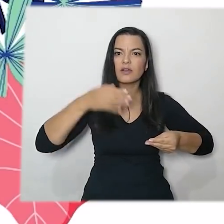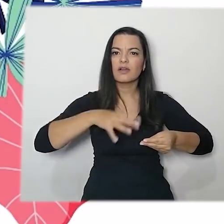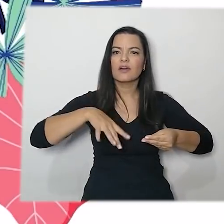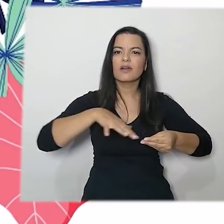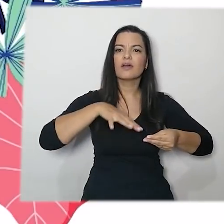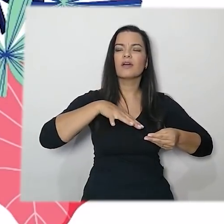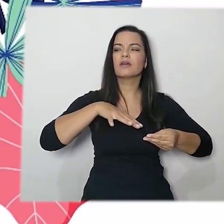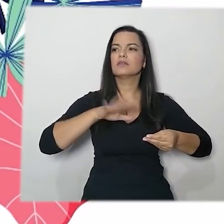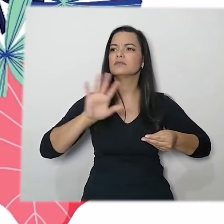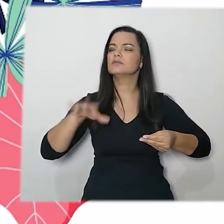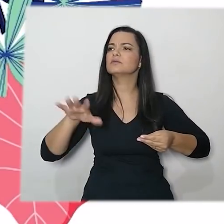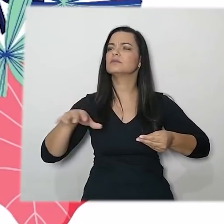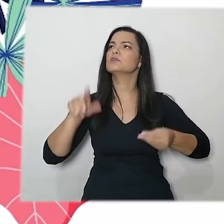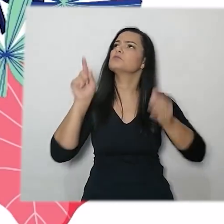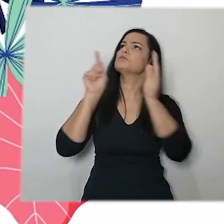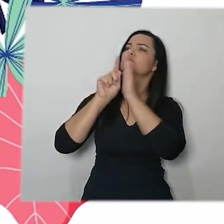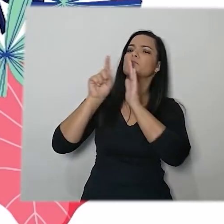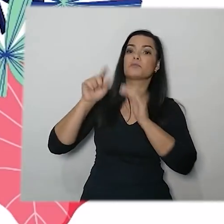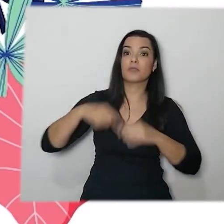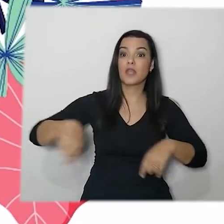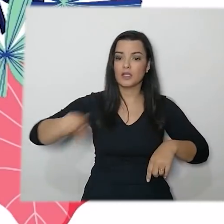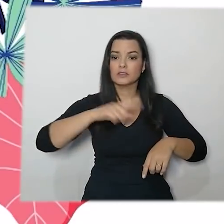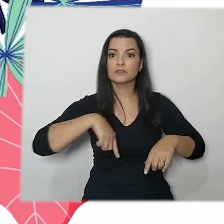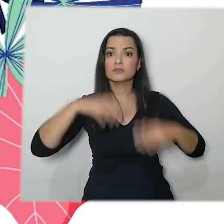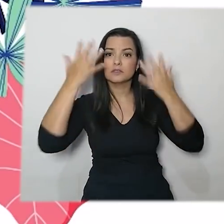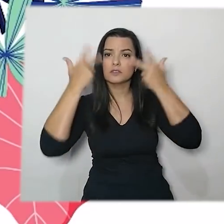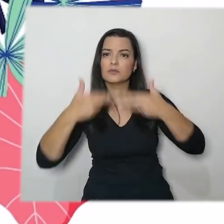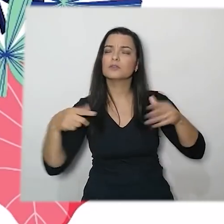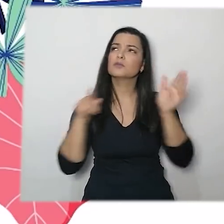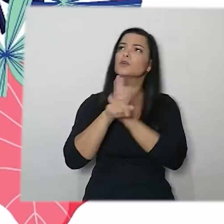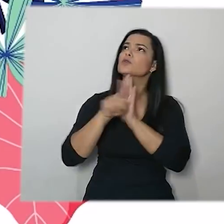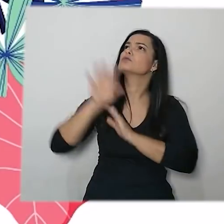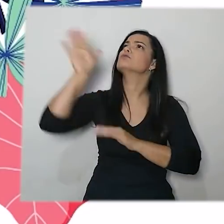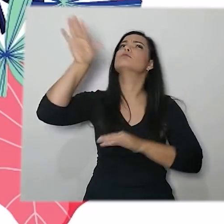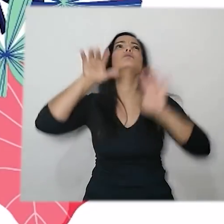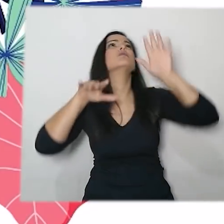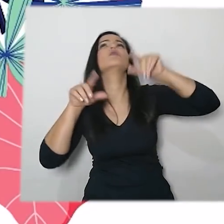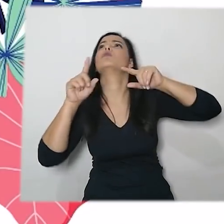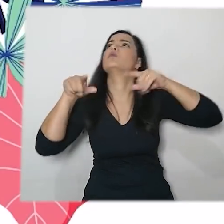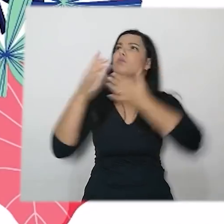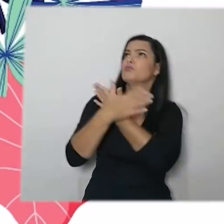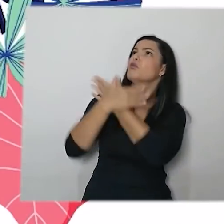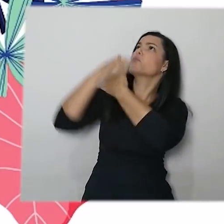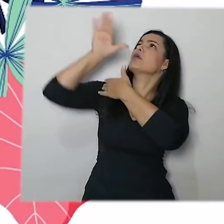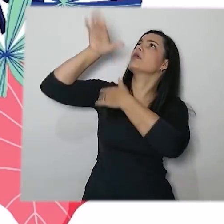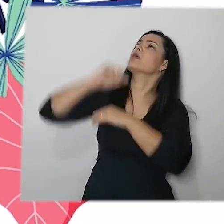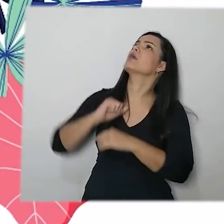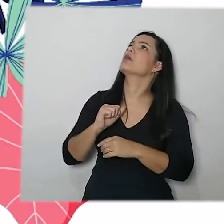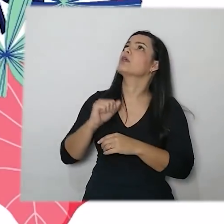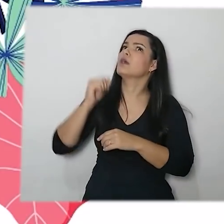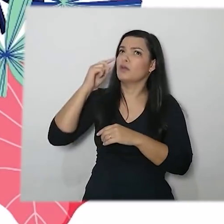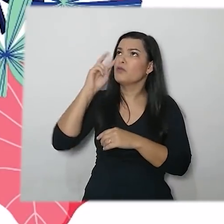passavam: Vocês viram a lagarta que morava na moreira? Aquela preguiçosa,